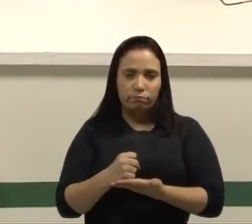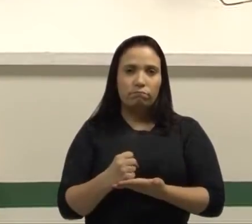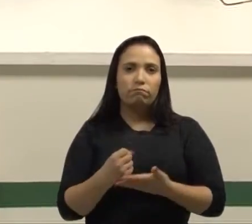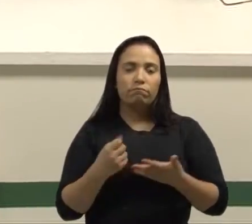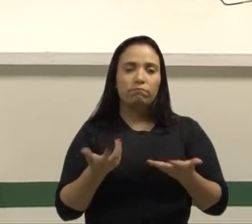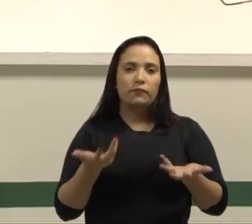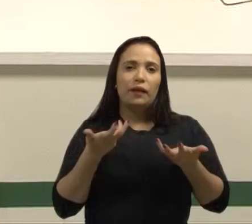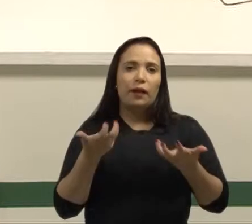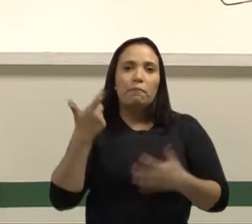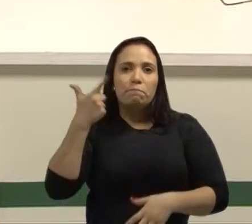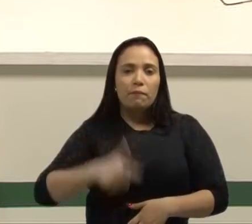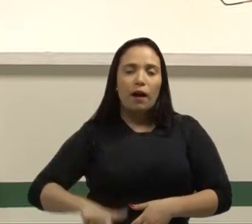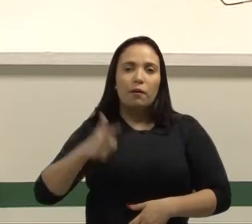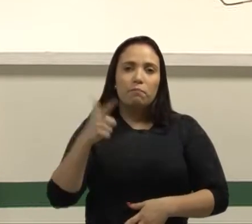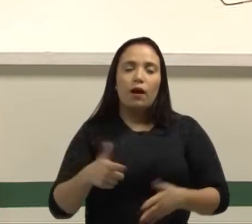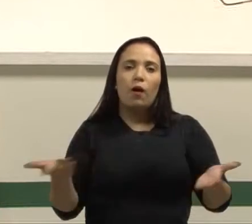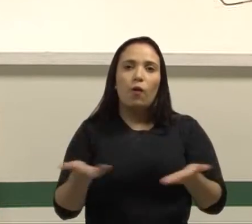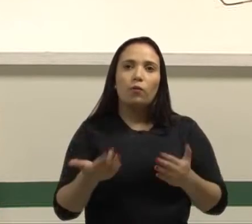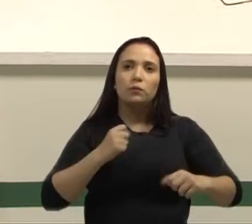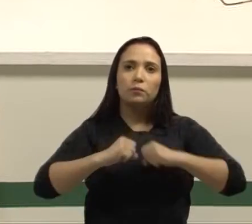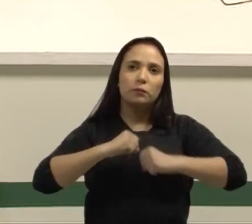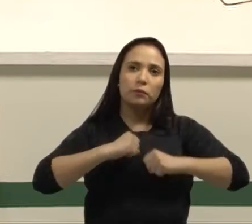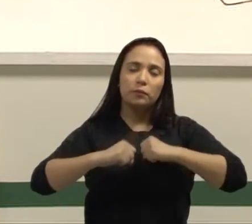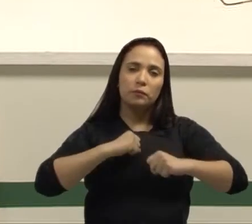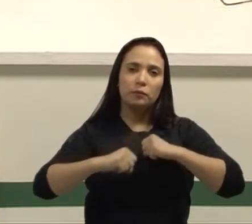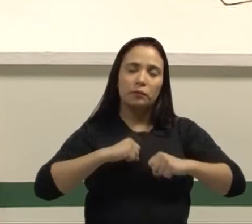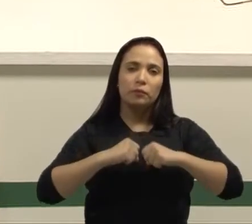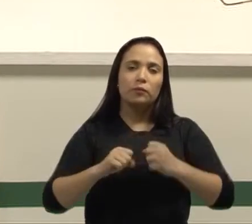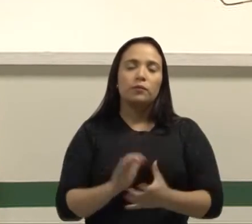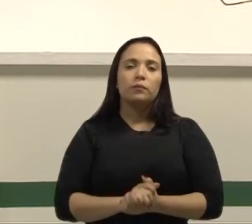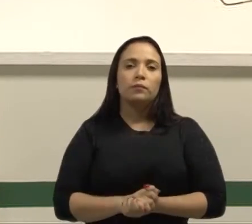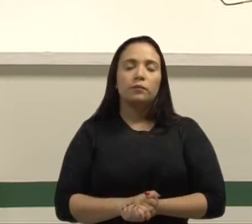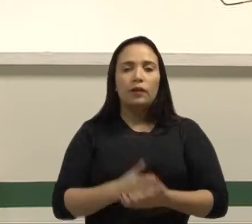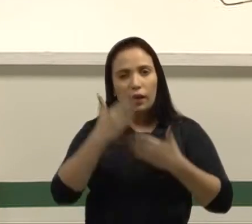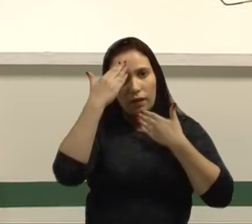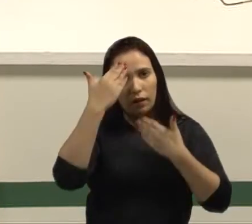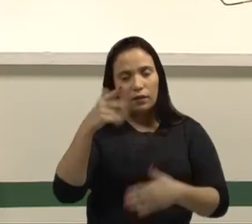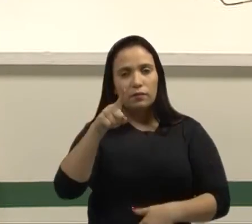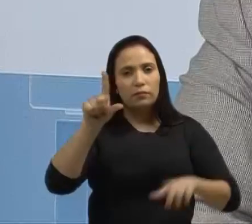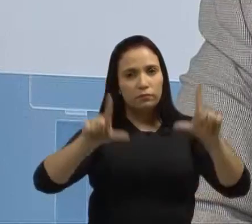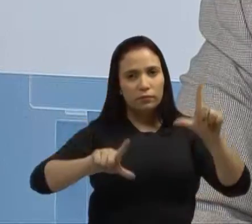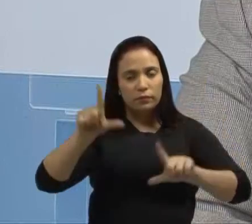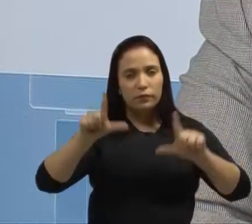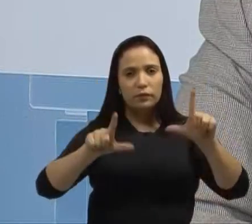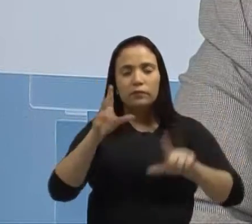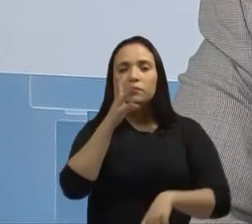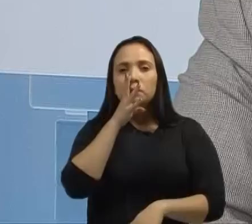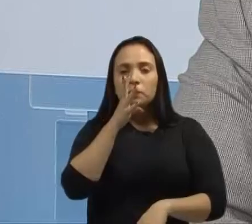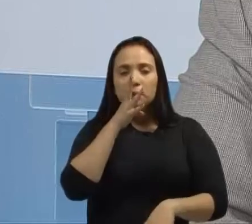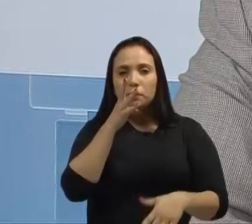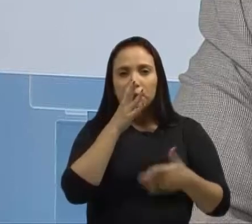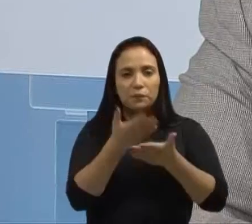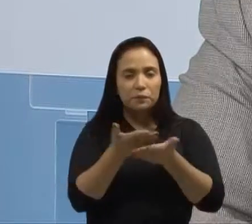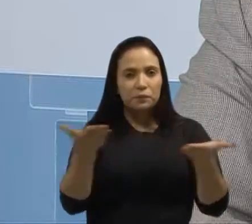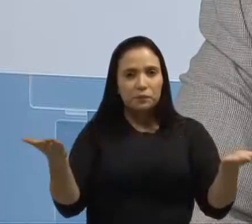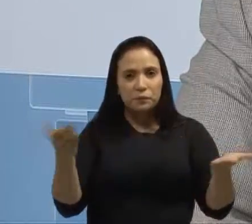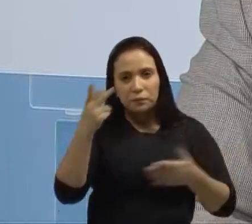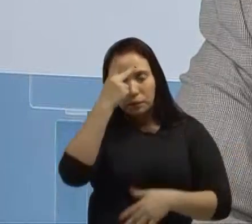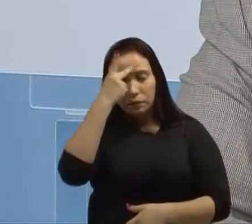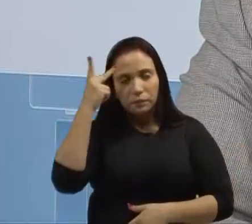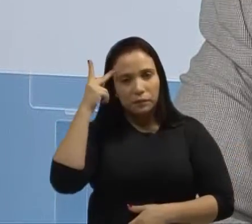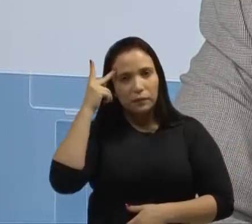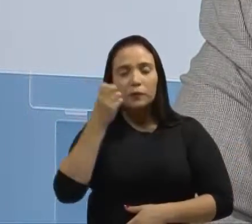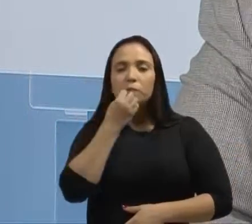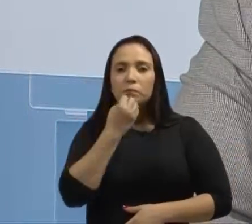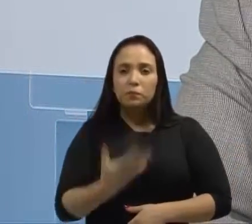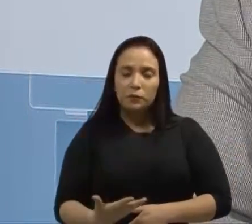ter mais uma hora de programa. Eu estava com vontade de falar, né? Mas agradecer a você, Luiz, agradecer a você, nosso telespectador. Muito obrigado